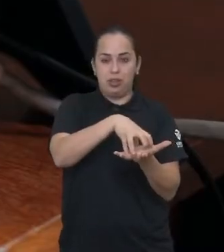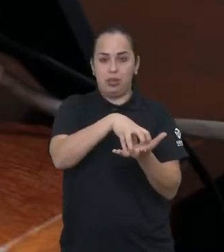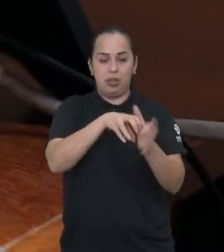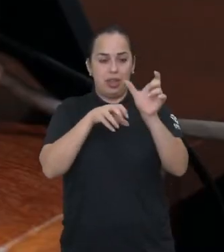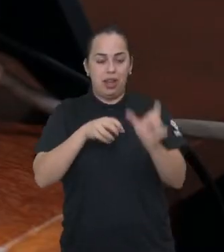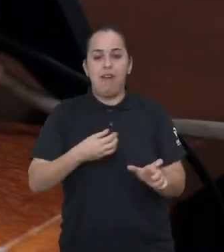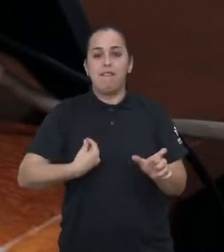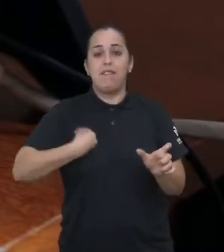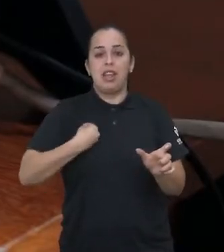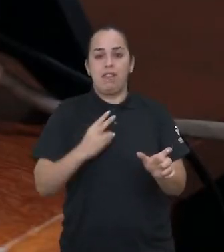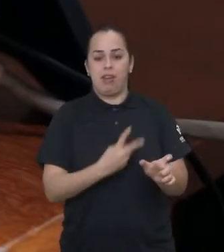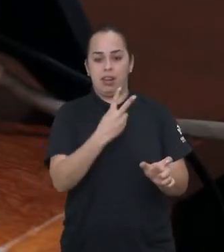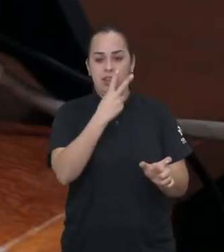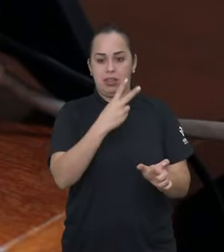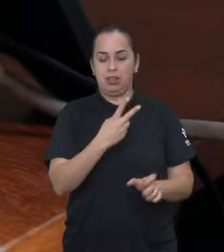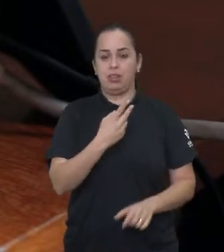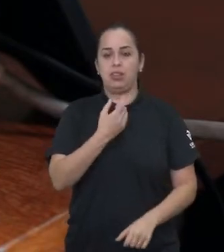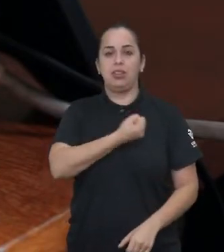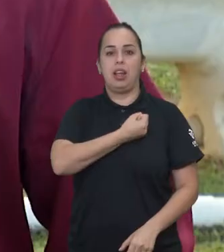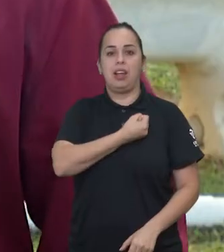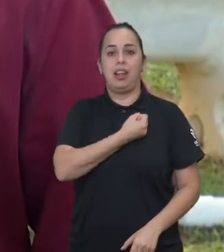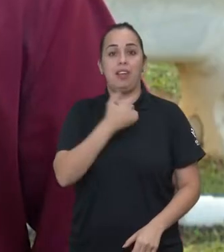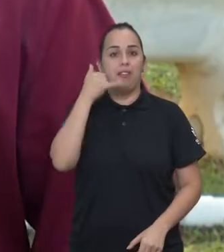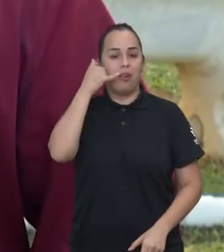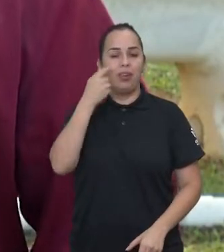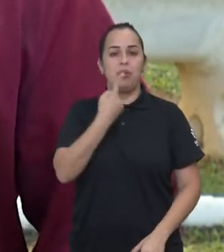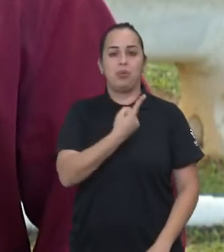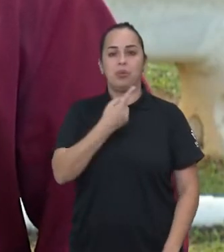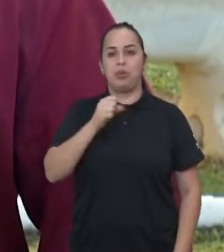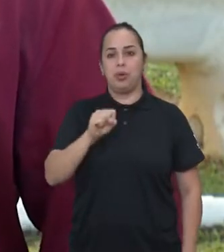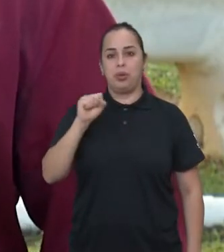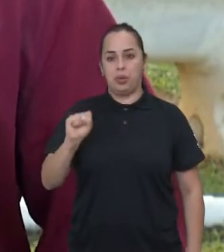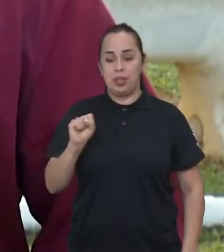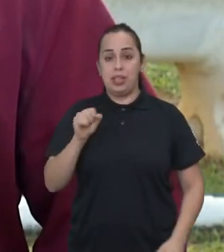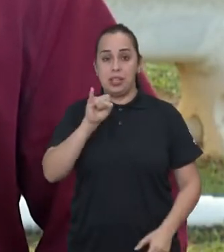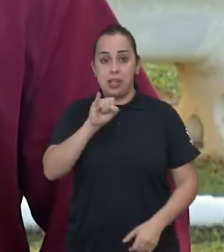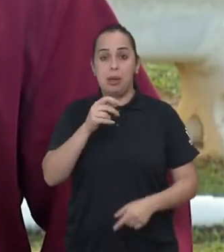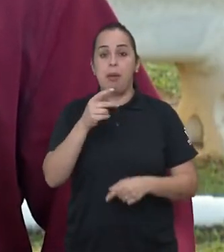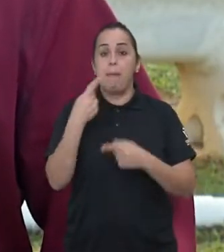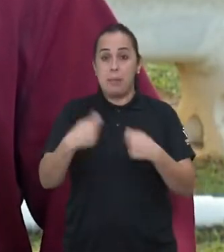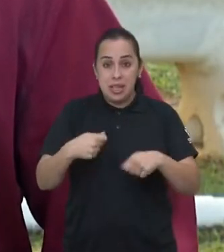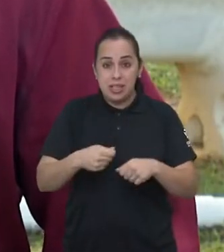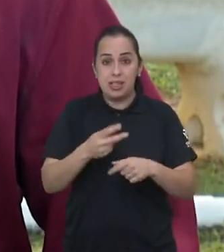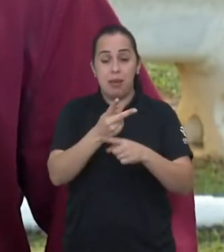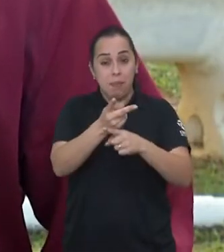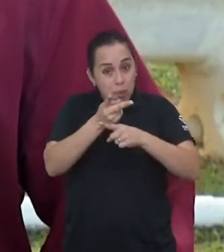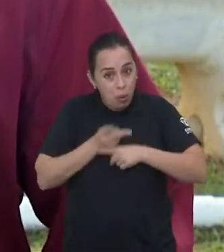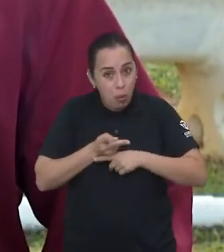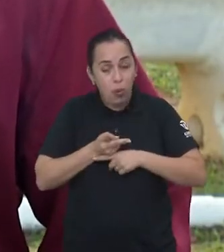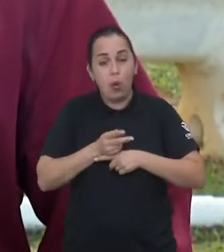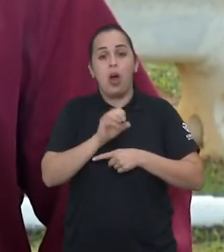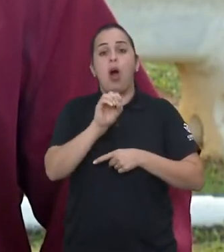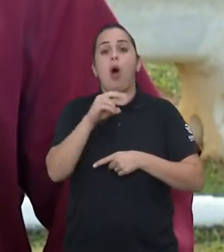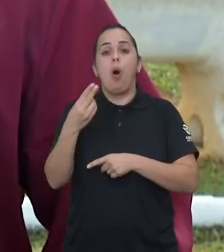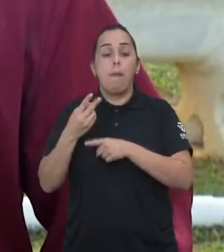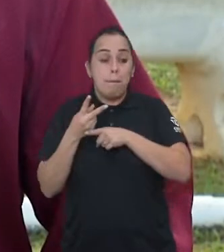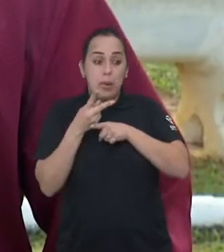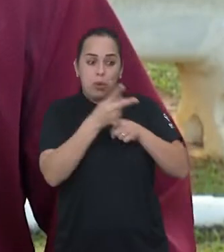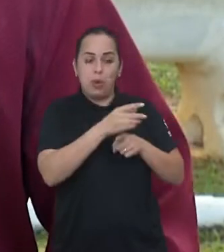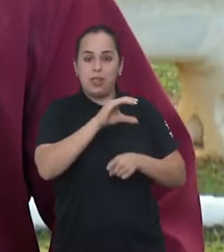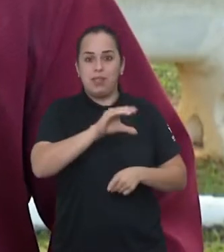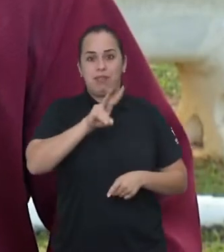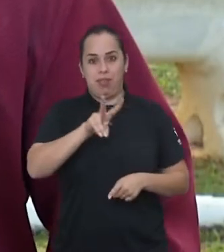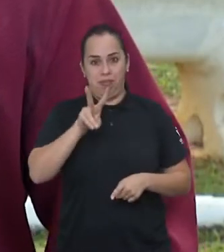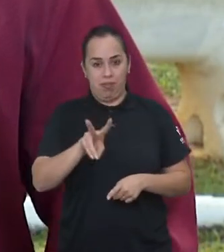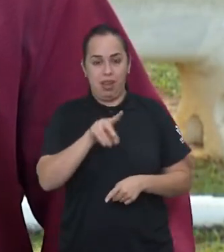Vida pelo telefone 188 tem precisa pode nos procurar procure se viver o